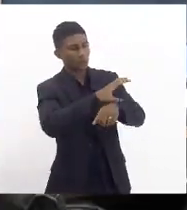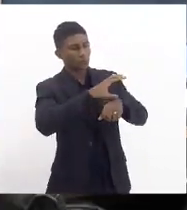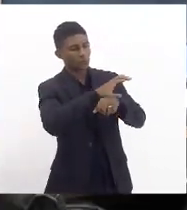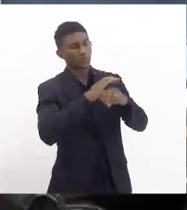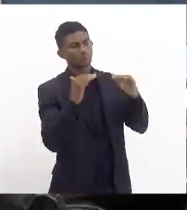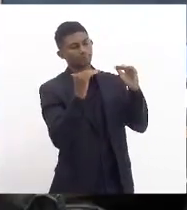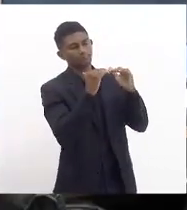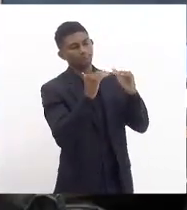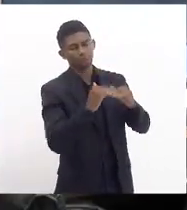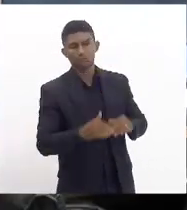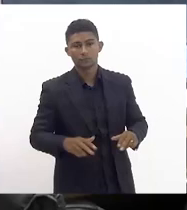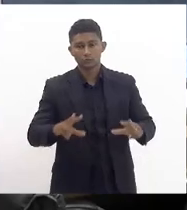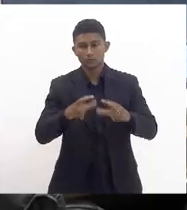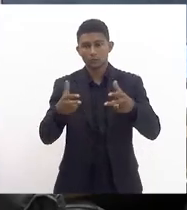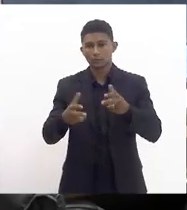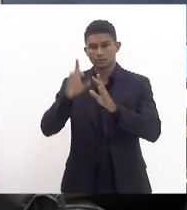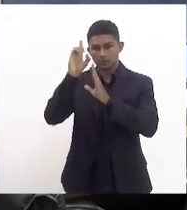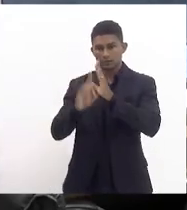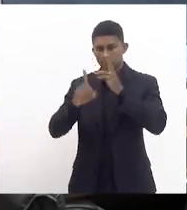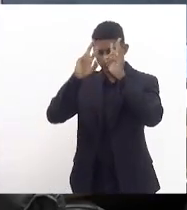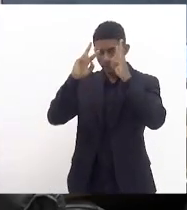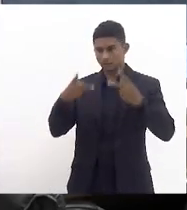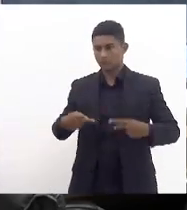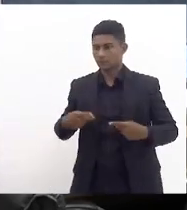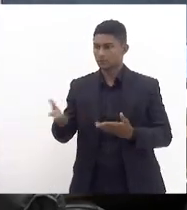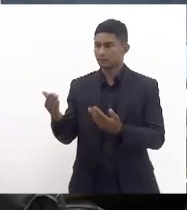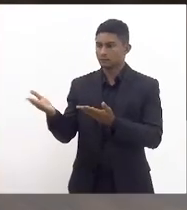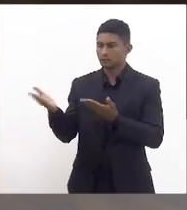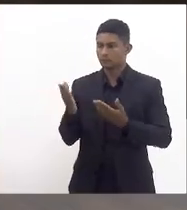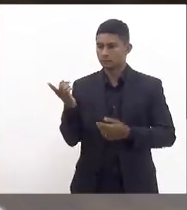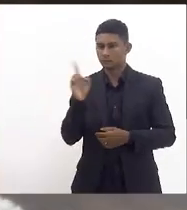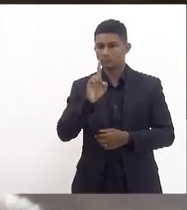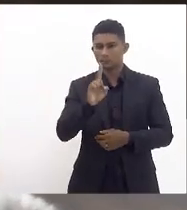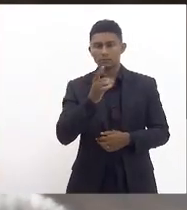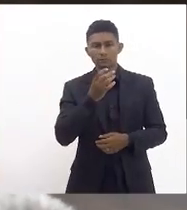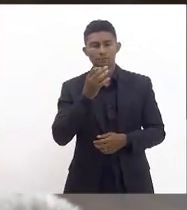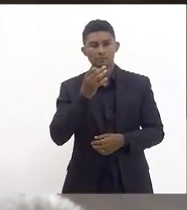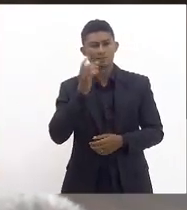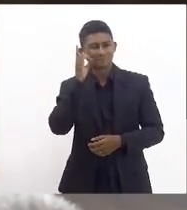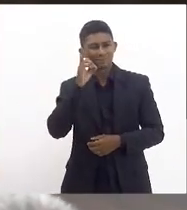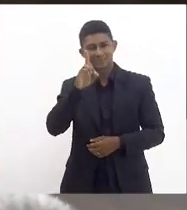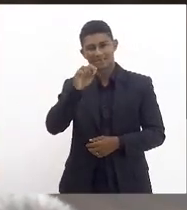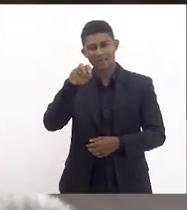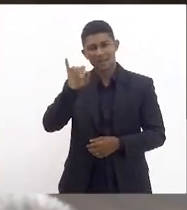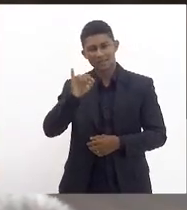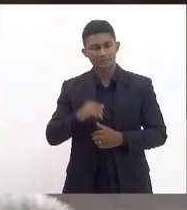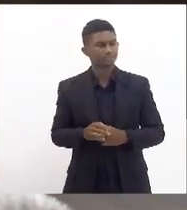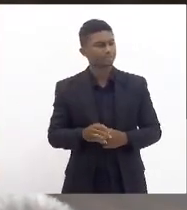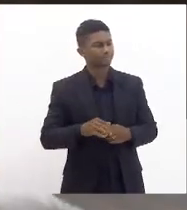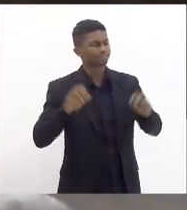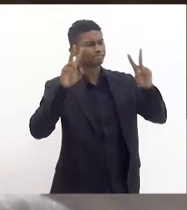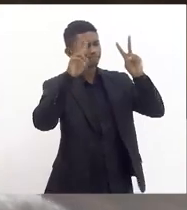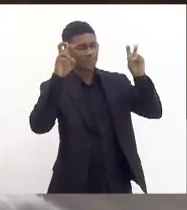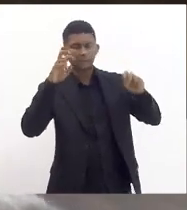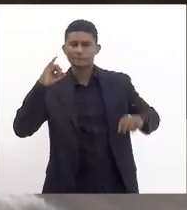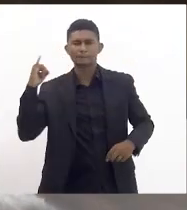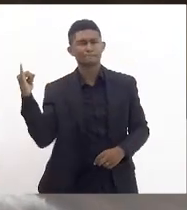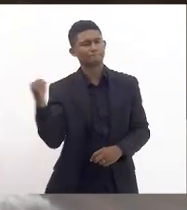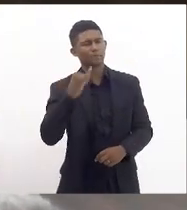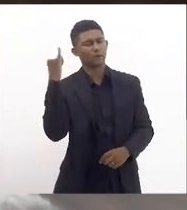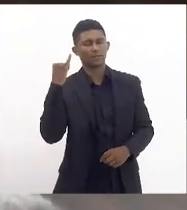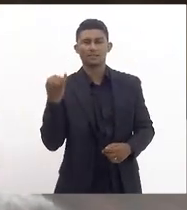Pela Comissão de Direitos Humanos, deputada Dani Monteiro. Presidente, o tema é extremamente relevante. A nossa comissão